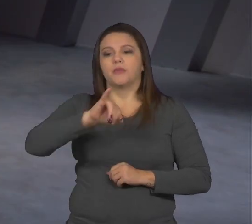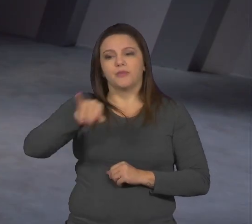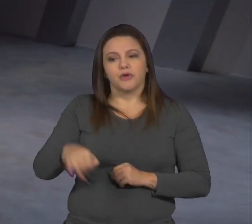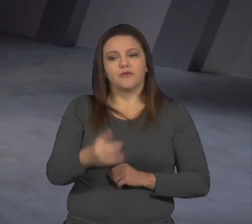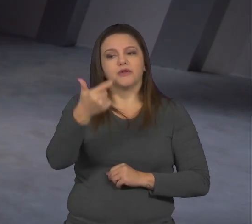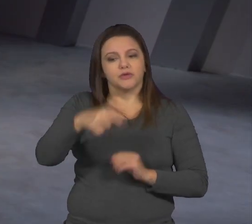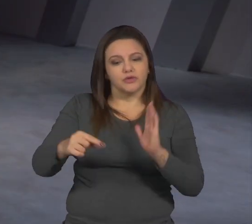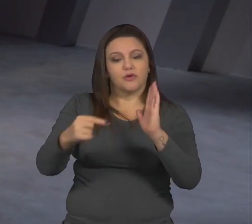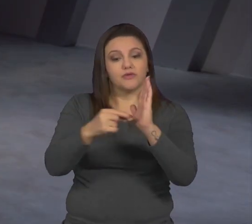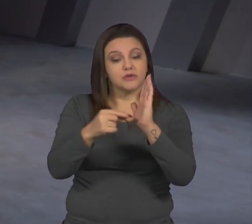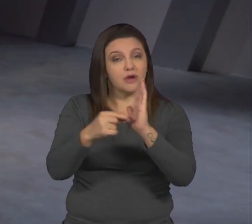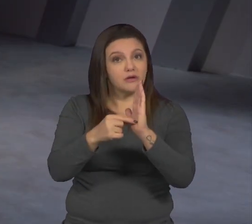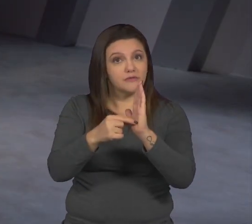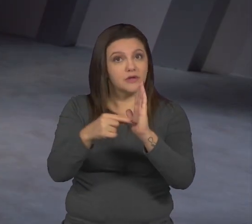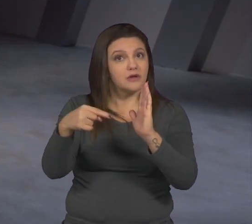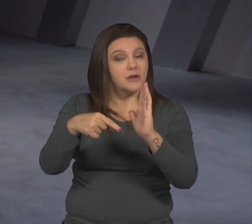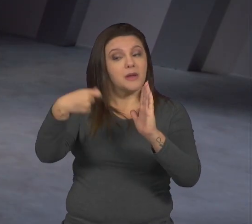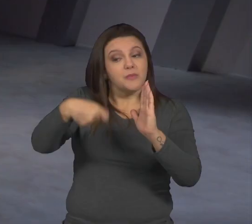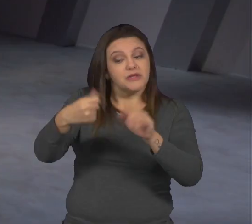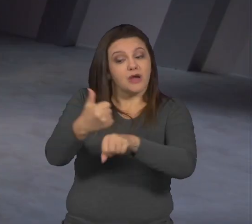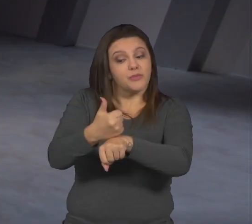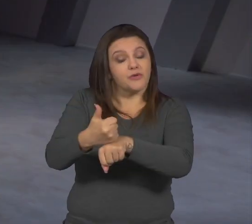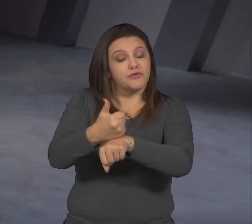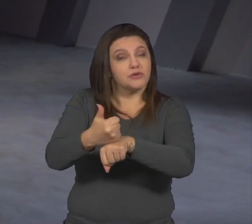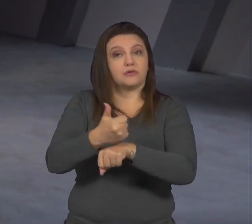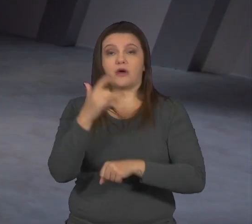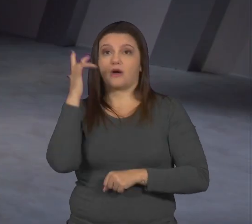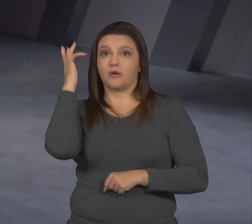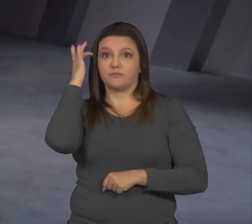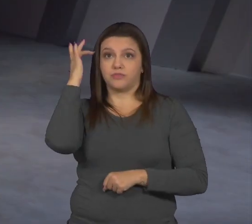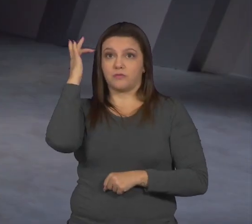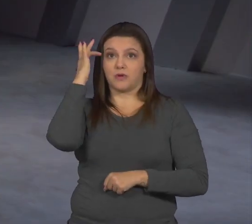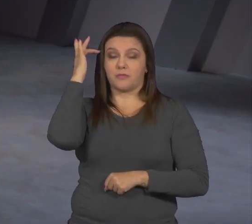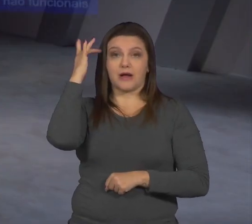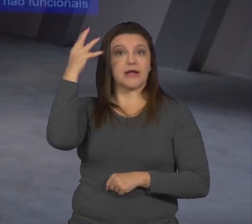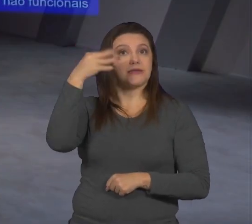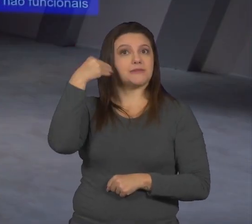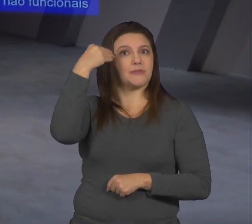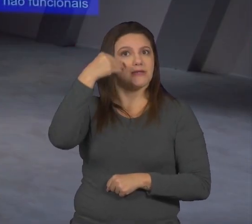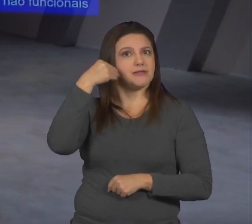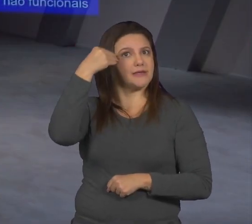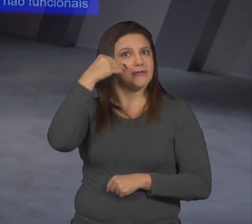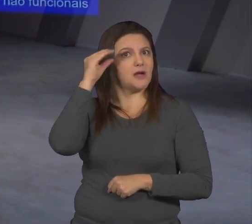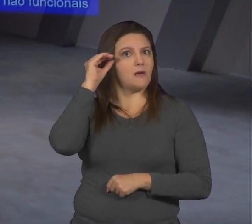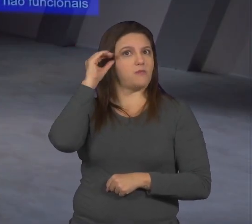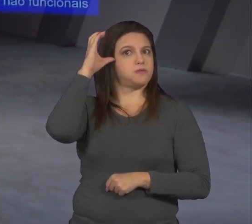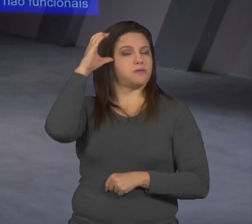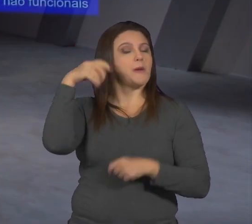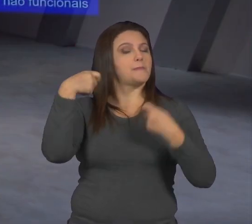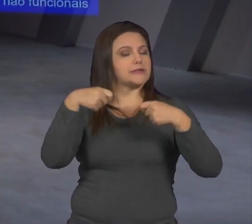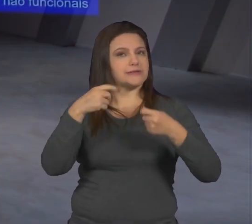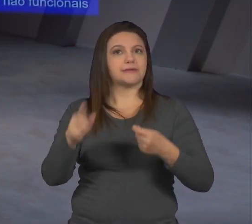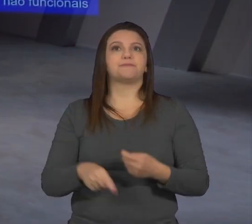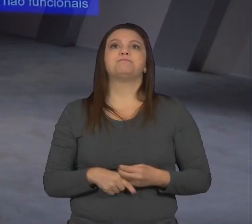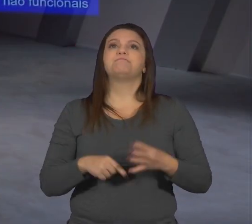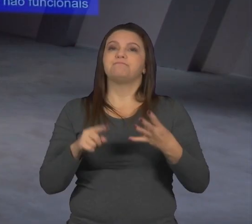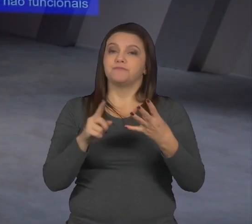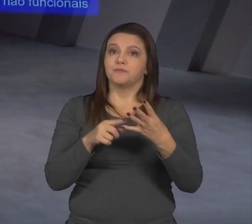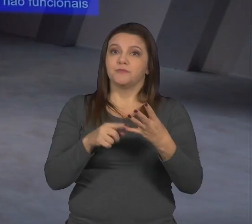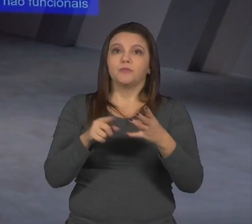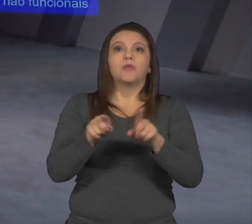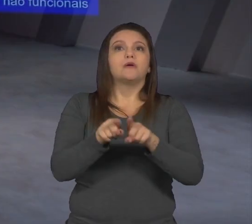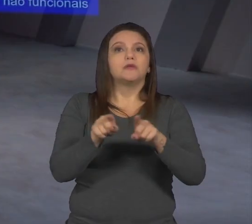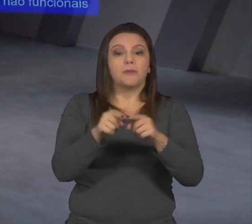eu preciso de uma certa experiência, de uma certa maturidade da equipe de desenvolvimento, e a criticidade do software e